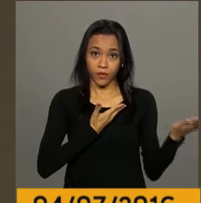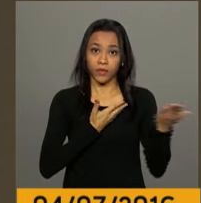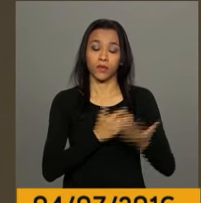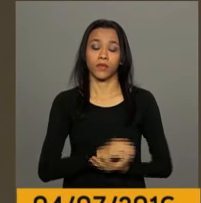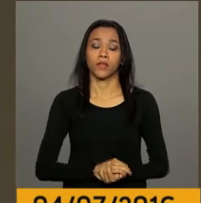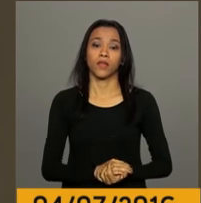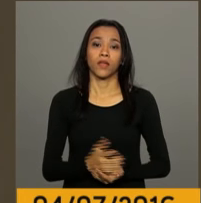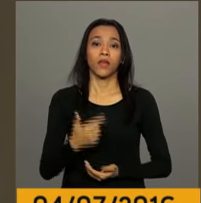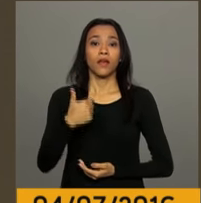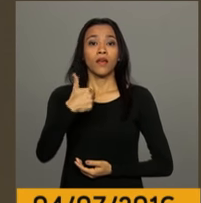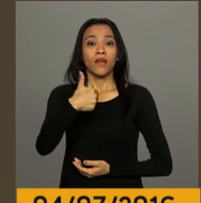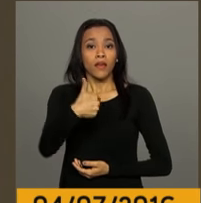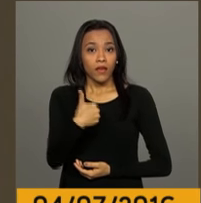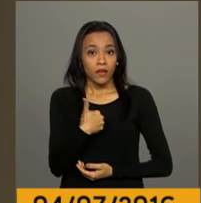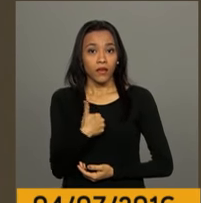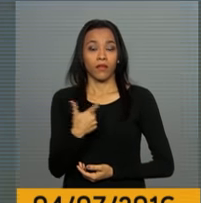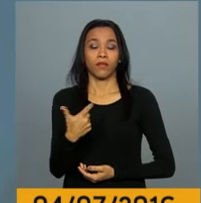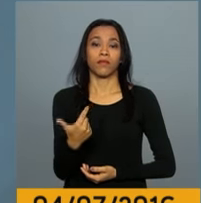eu devo dizer